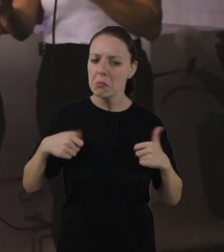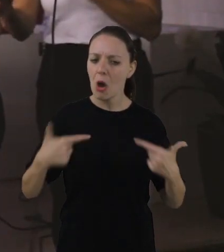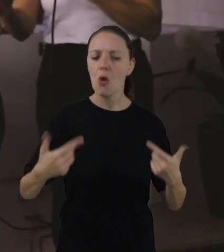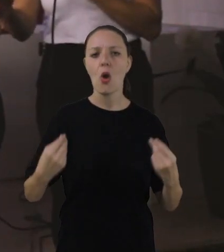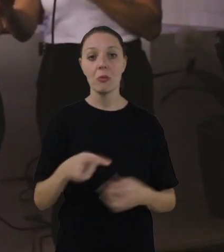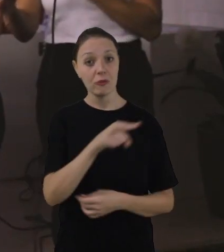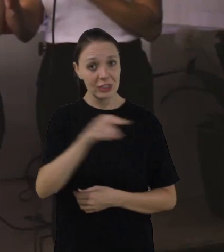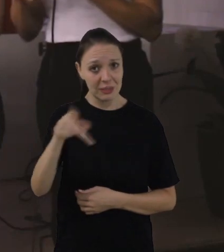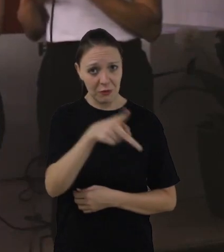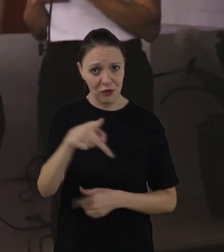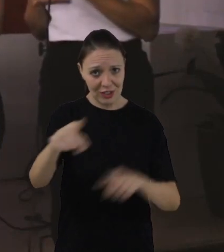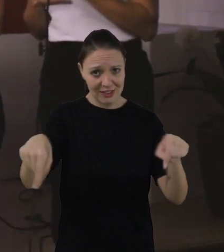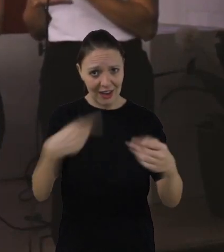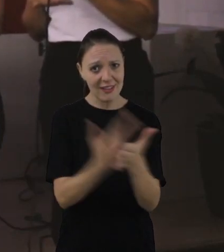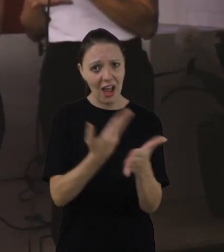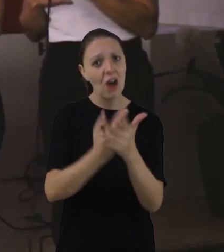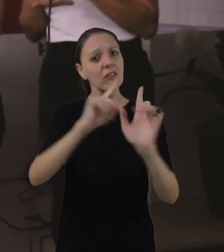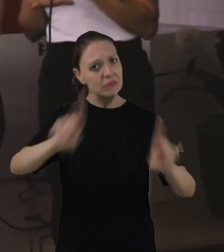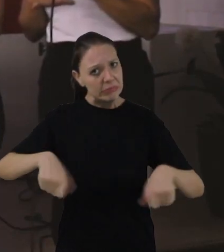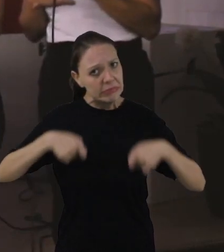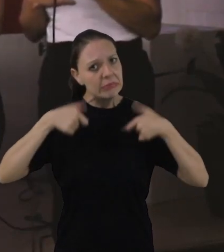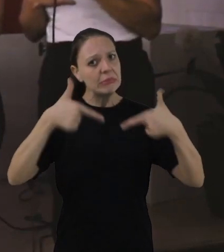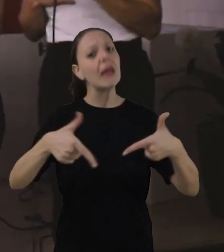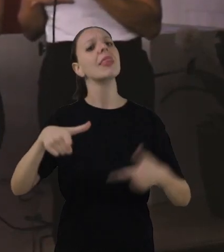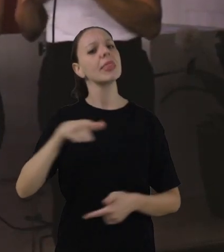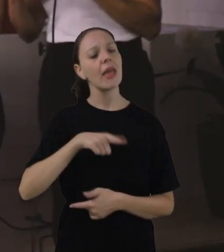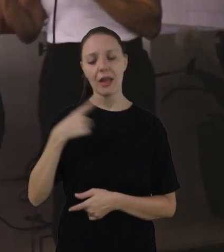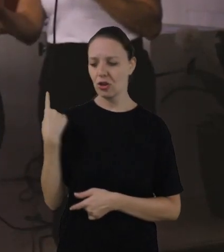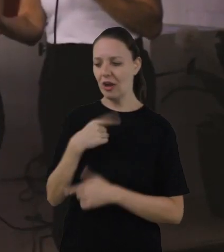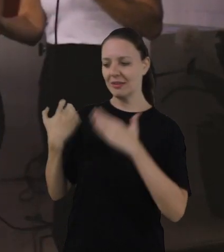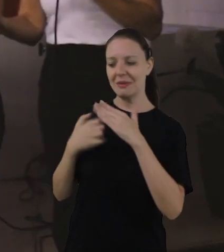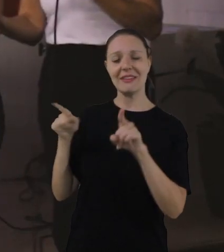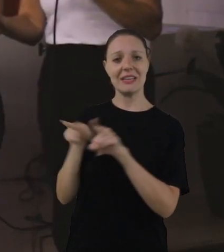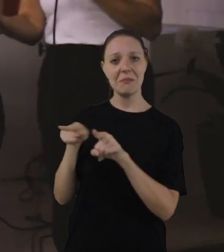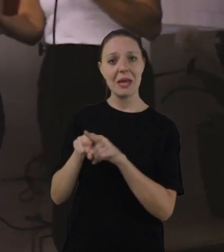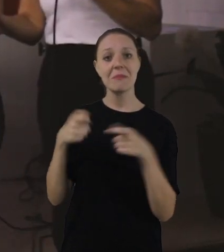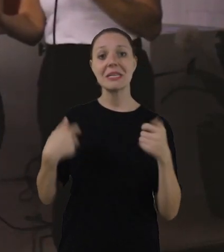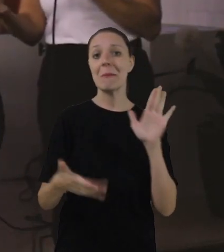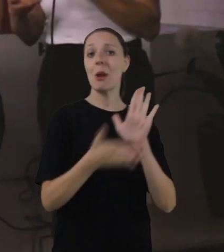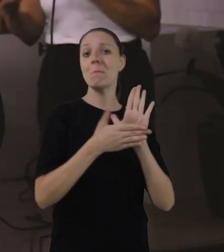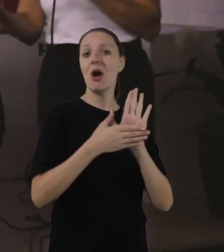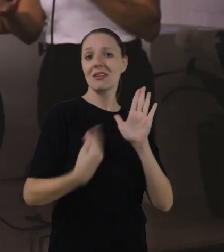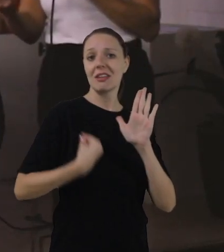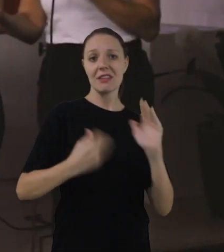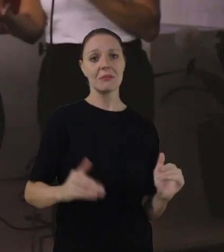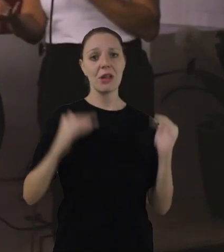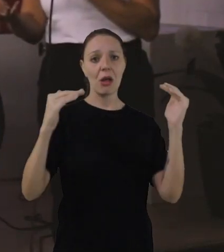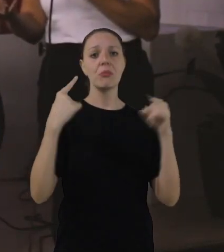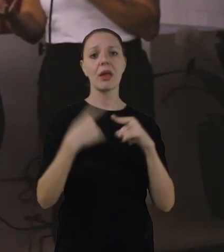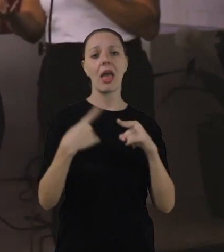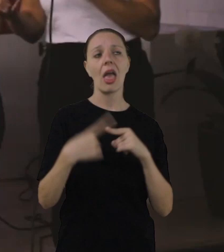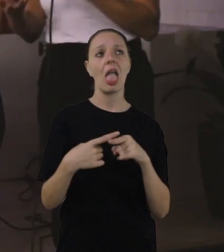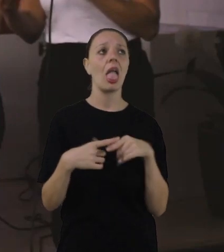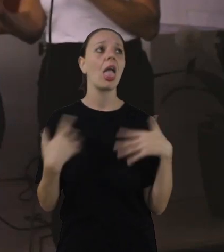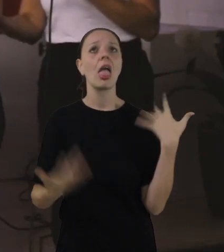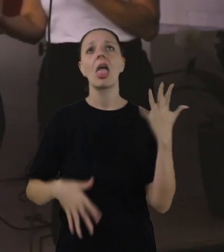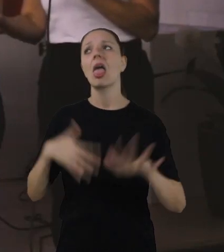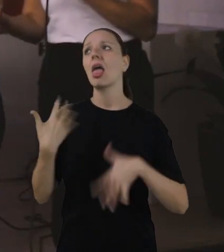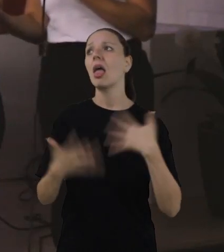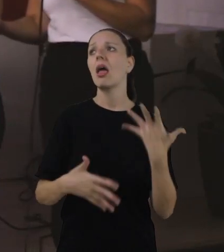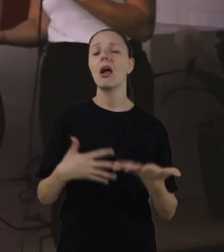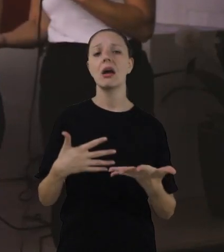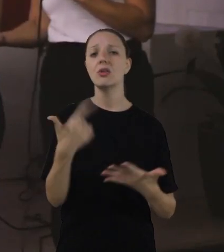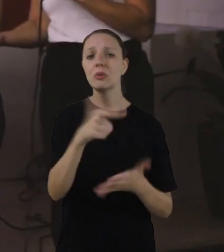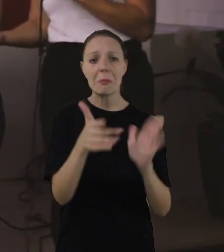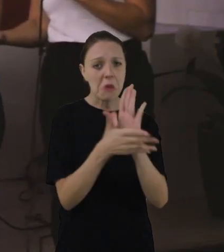no contexto de sala de aula e nós também nas organizações. Tem que ter algo maior, porque senão fica maquinal, né? Fica sem